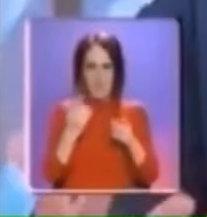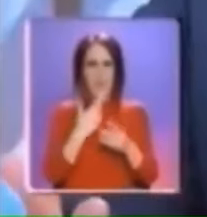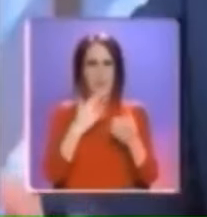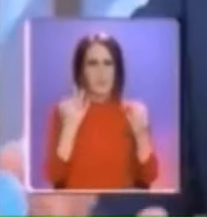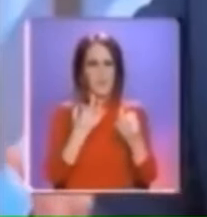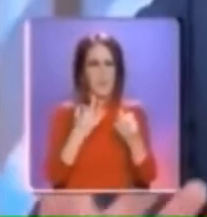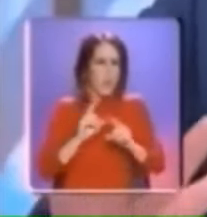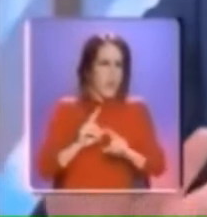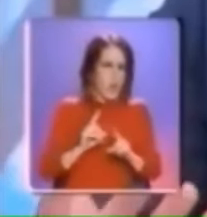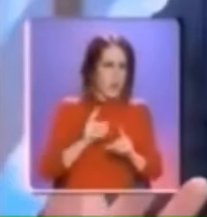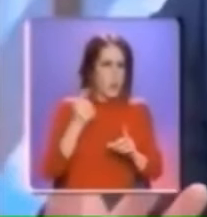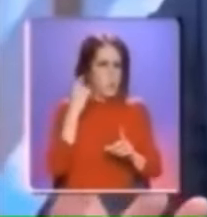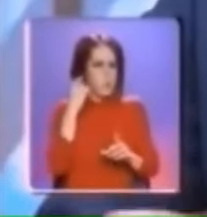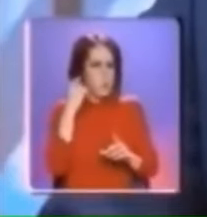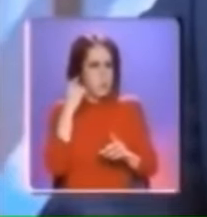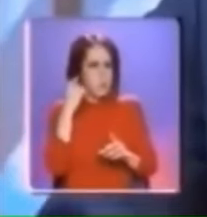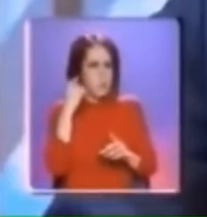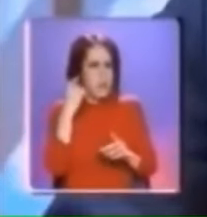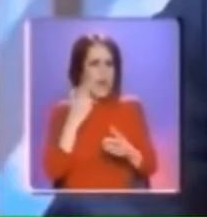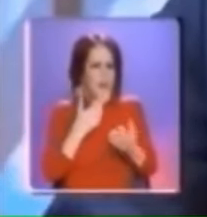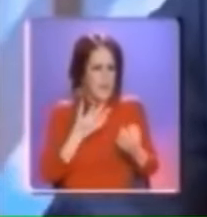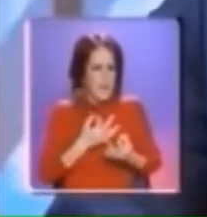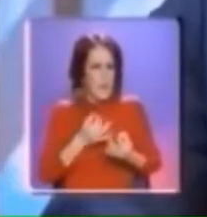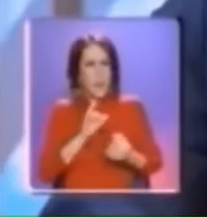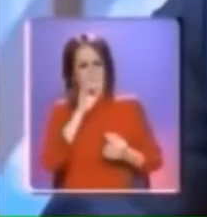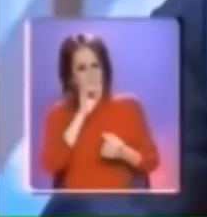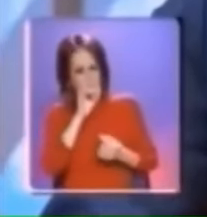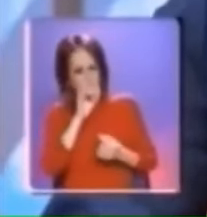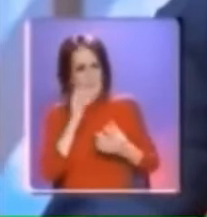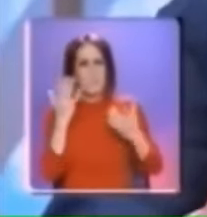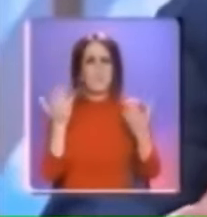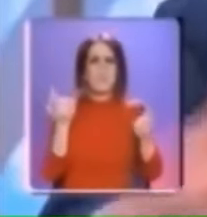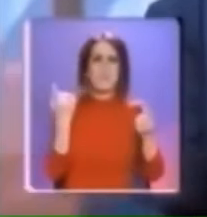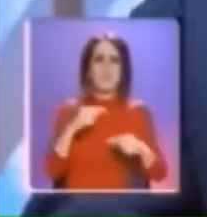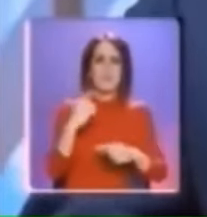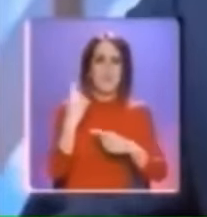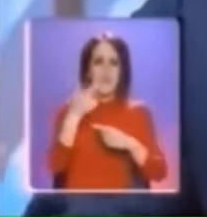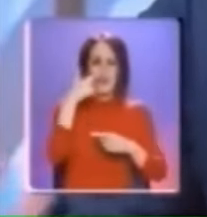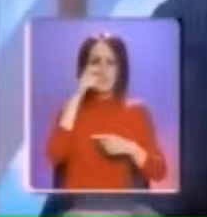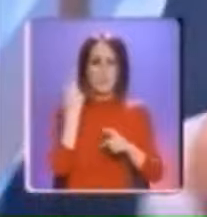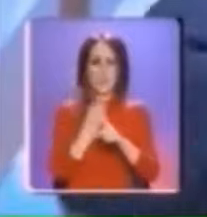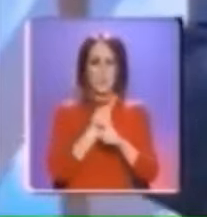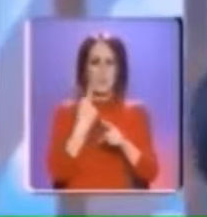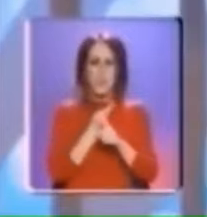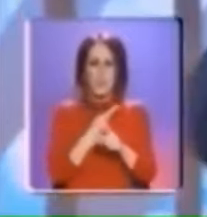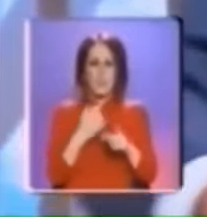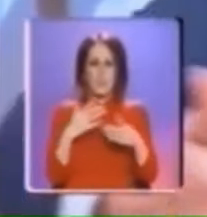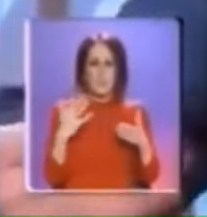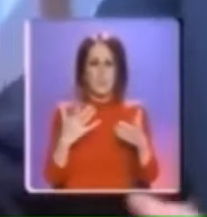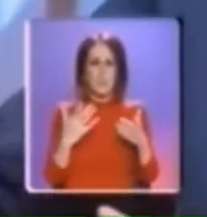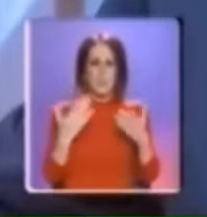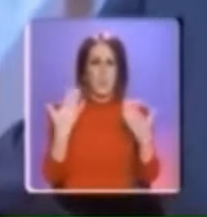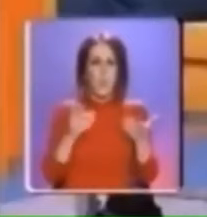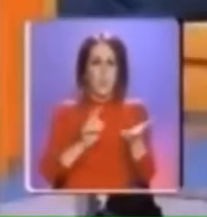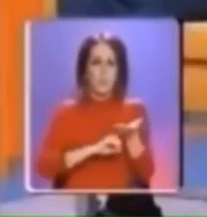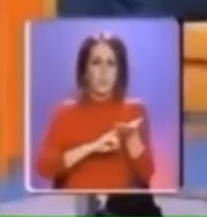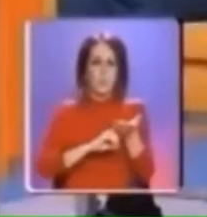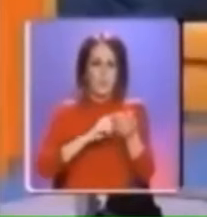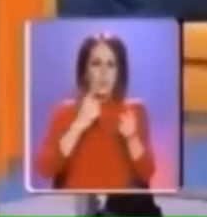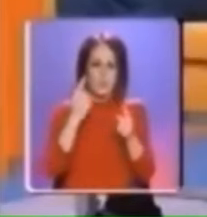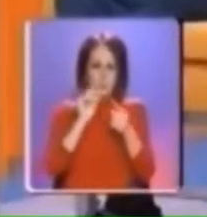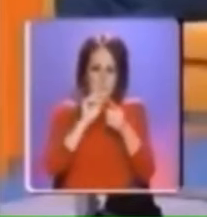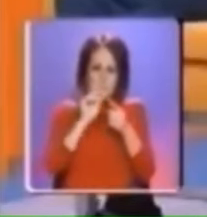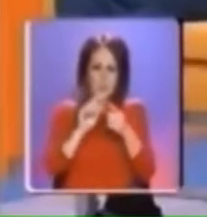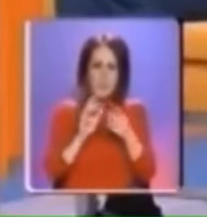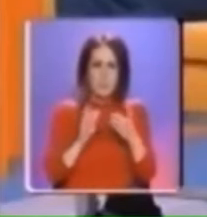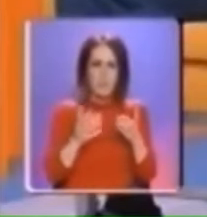mais resposta obtive uma das respostas que tive Foi a do Dr Pedro namora o Dr